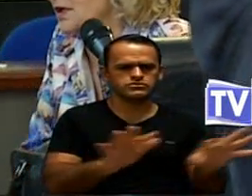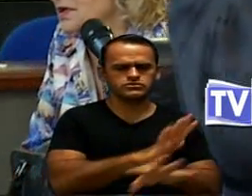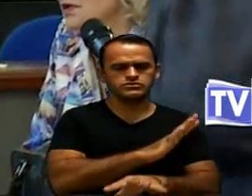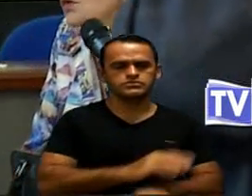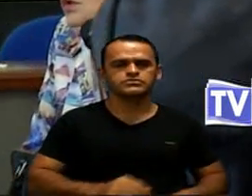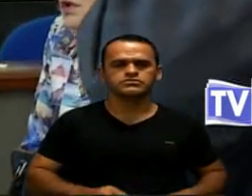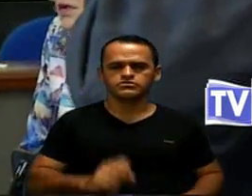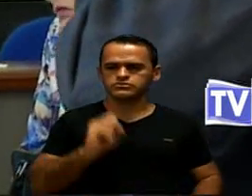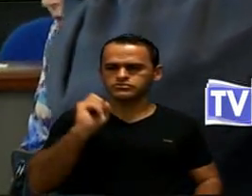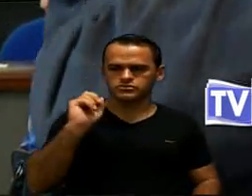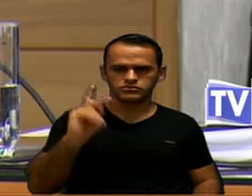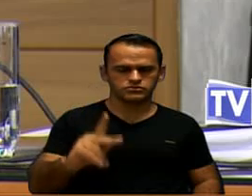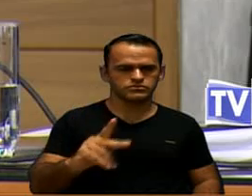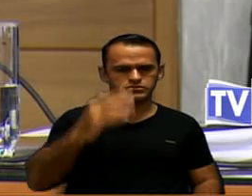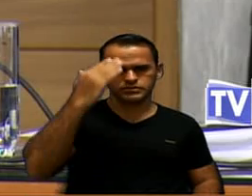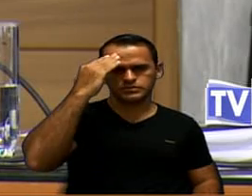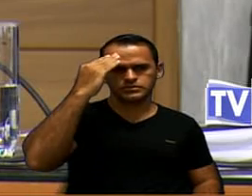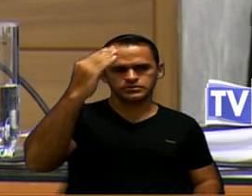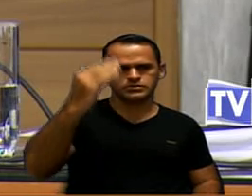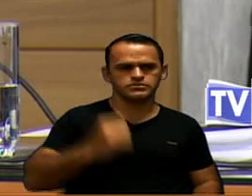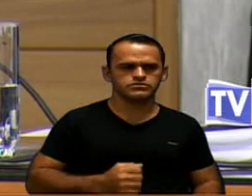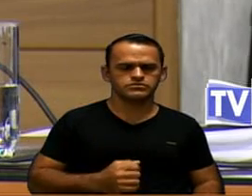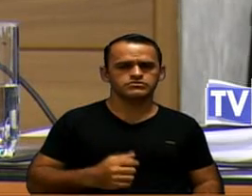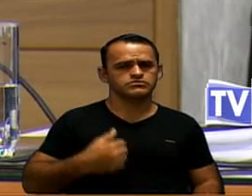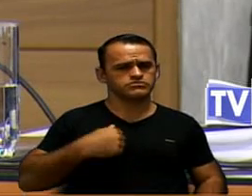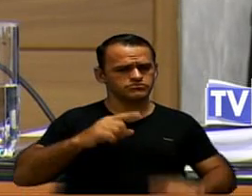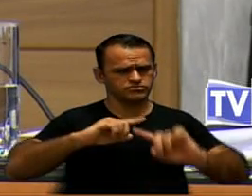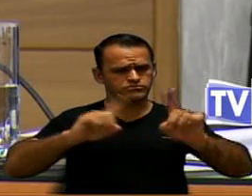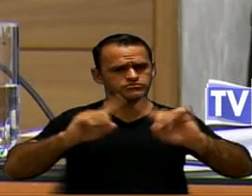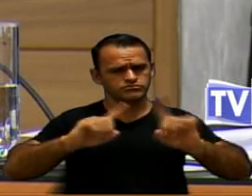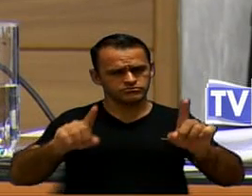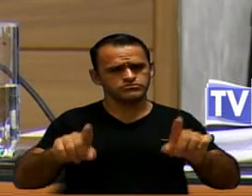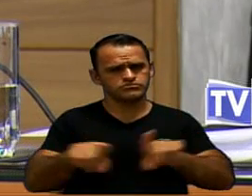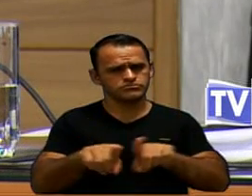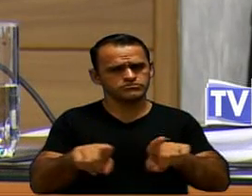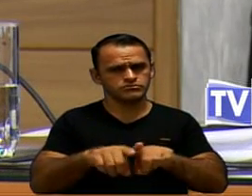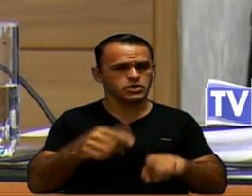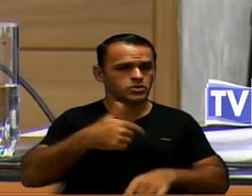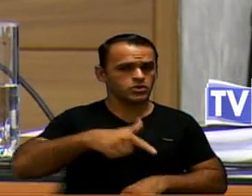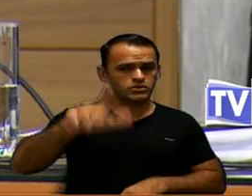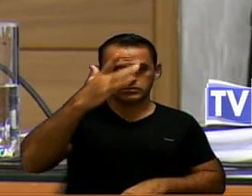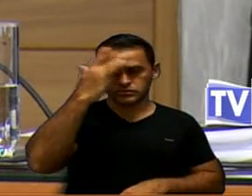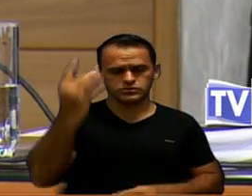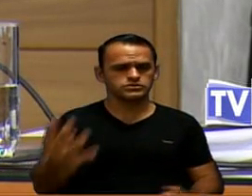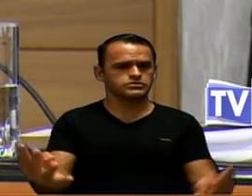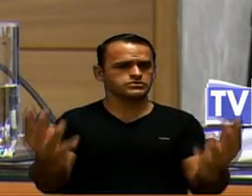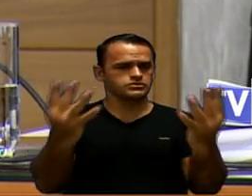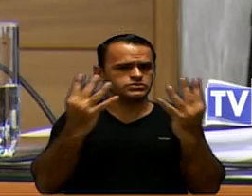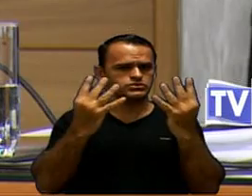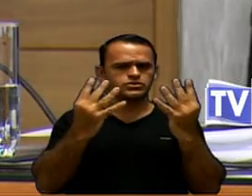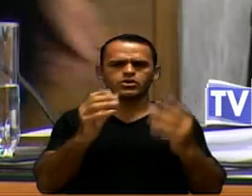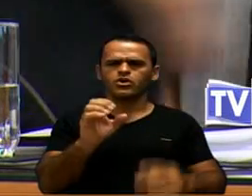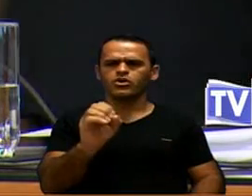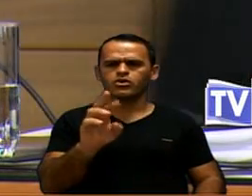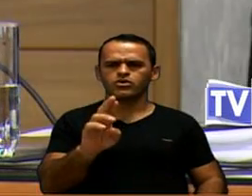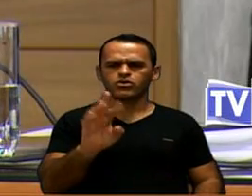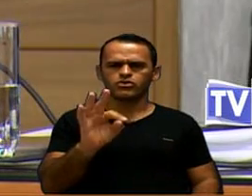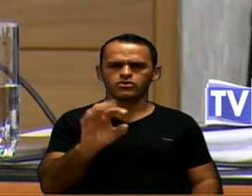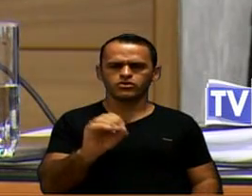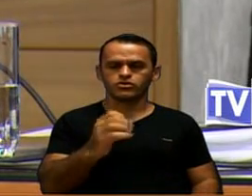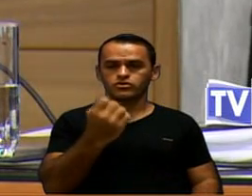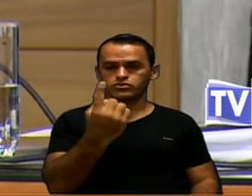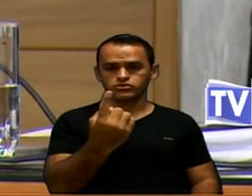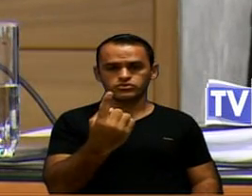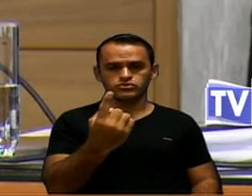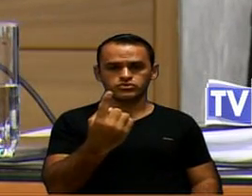lodo. Tá ok, presidente? Esse do Parque São Bento, também tem uma reclamação dos moradores que me procuraram ontem, do Horto 1, 2